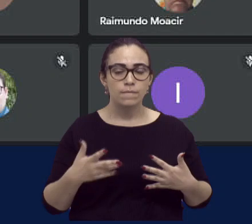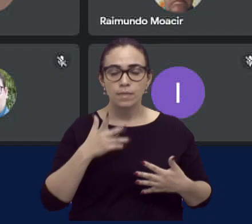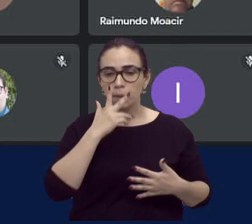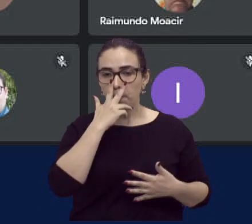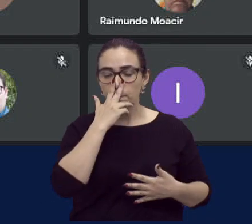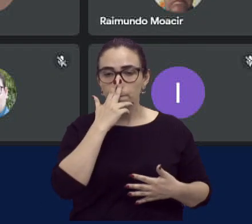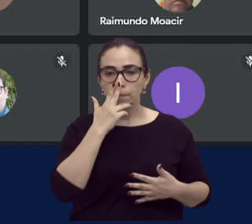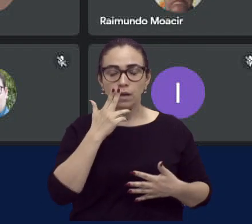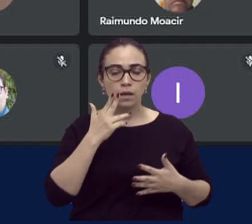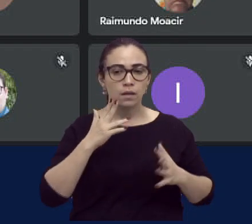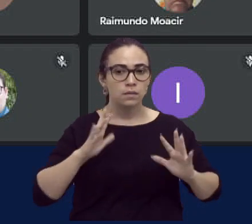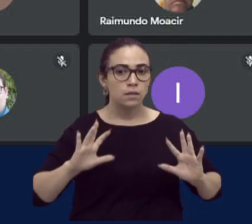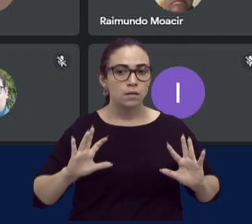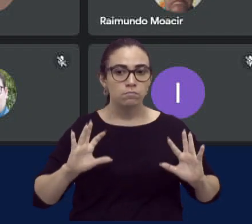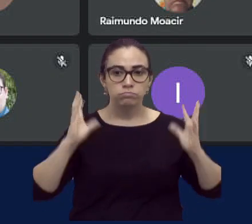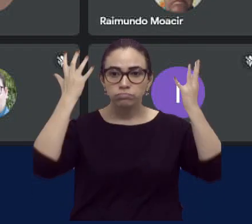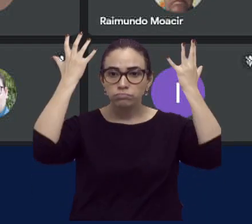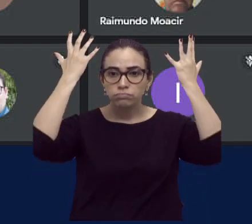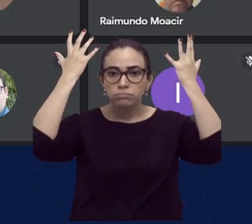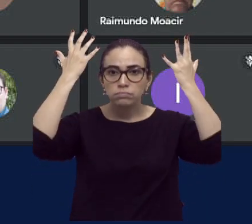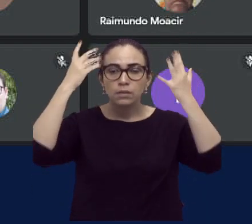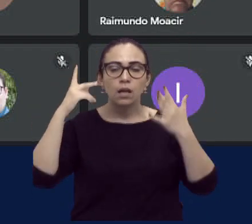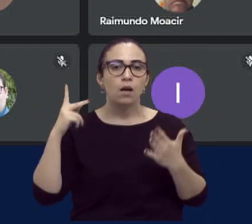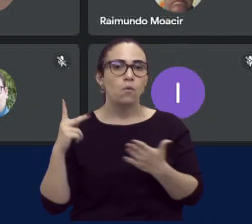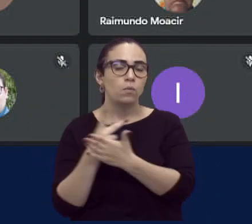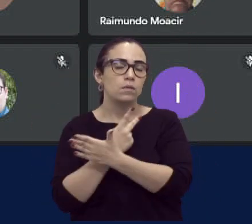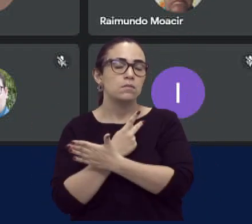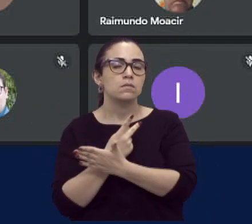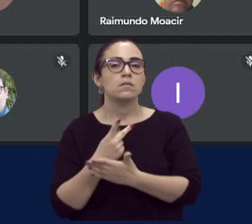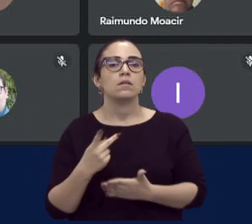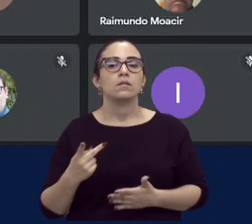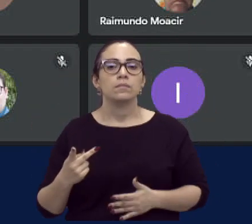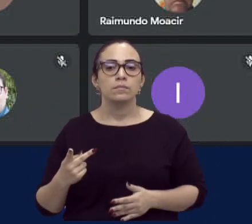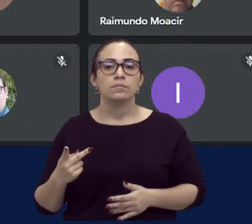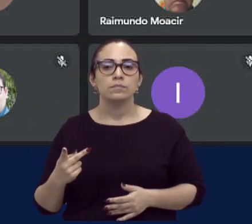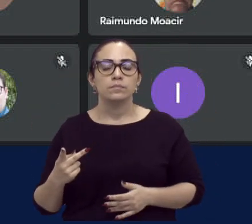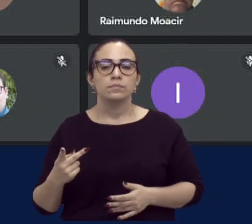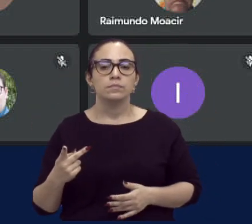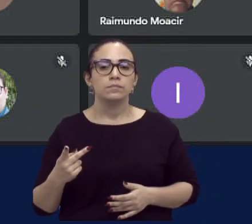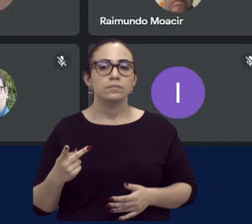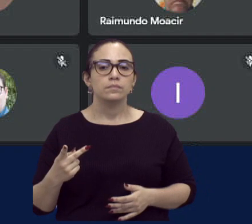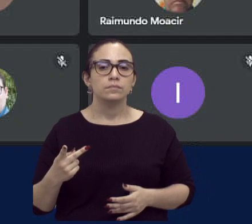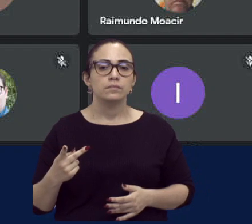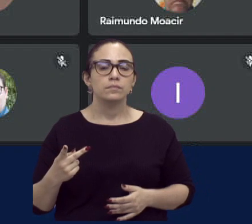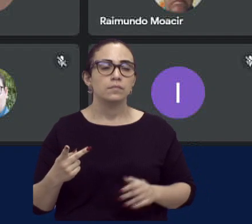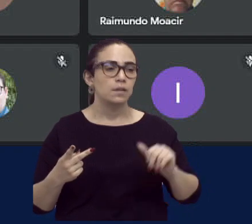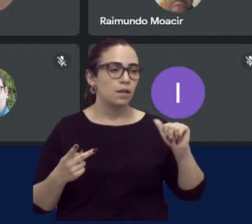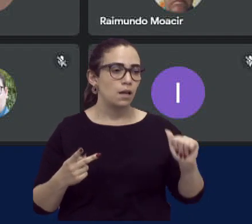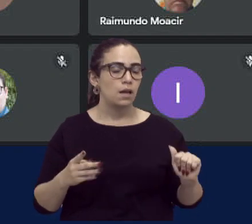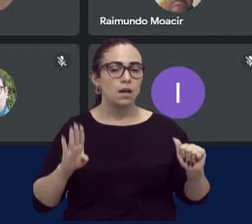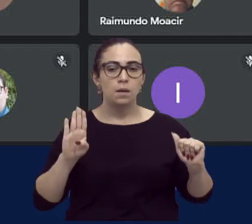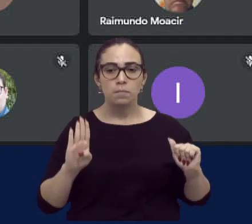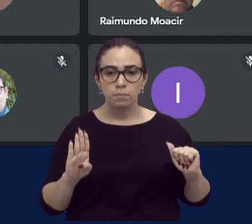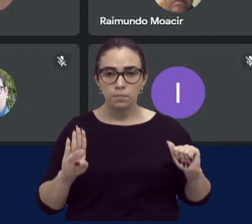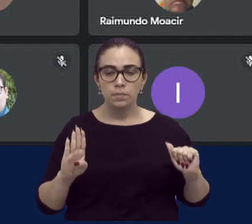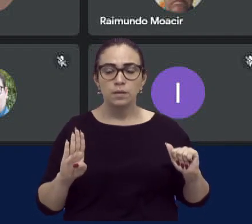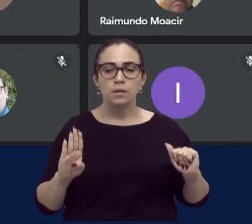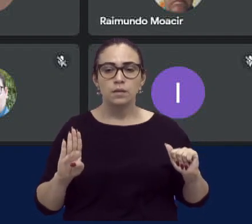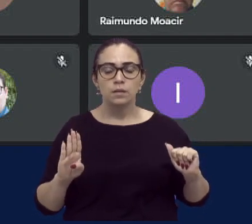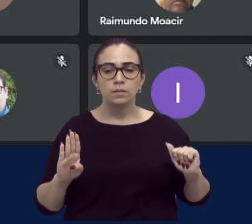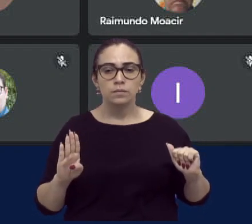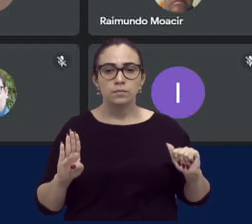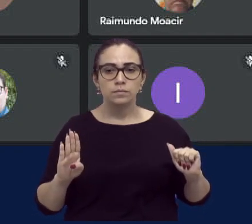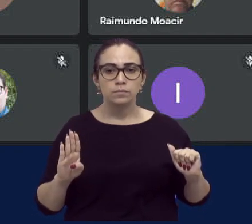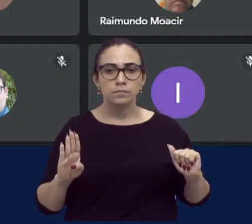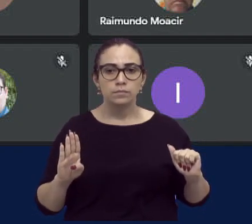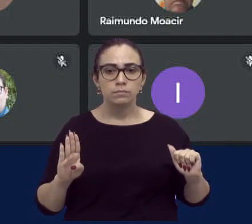explosão, né, muito grande, né, de lado A e lado B, de forma